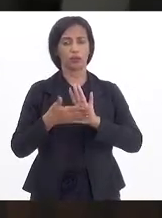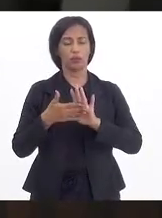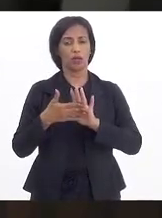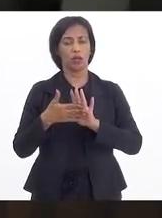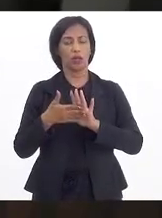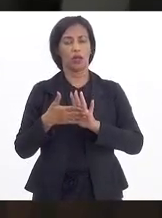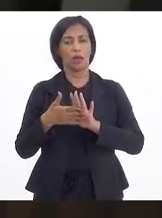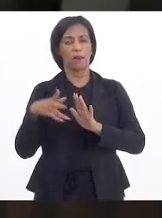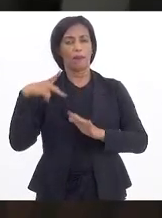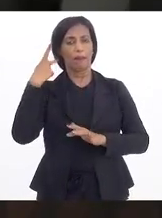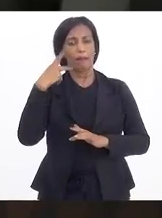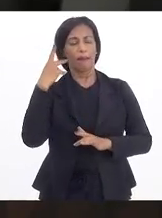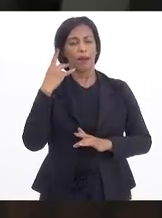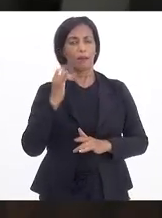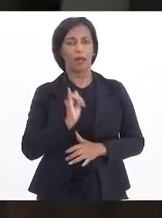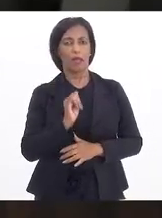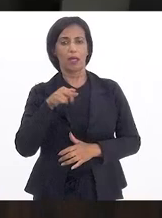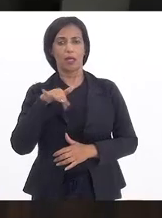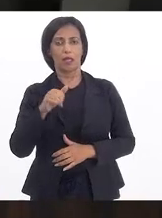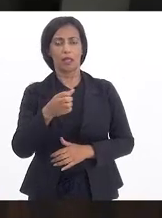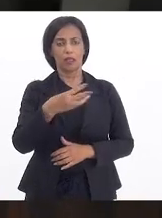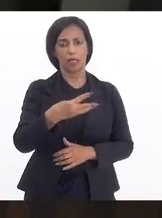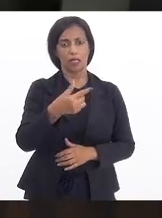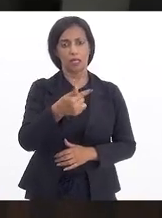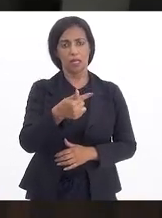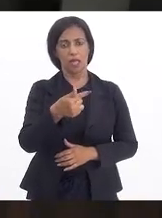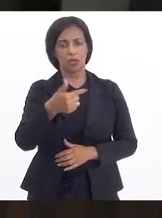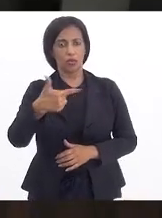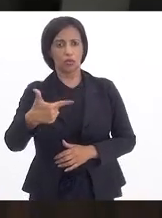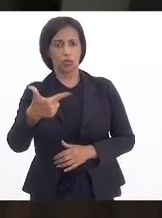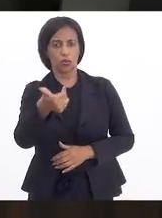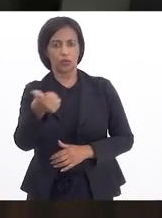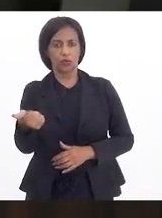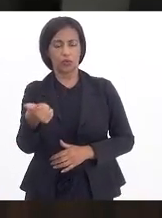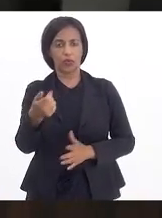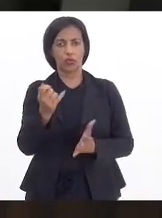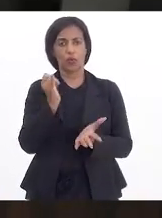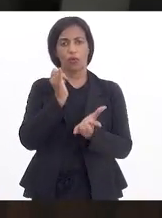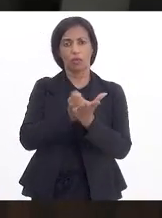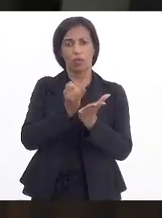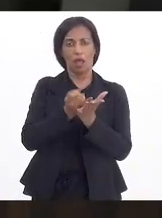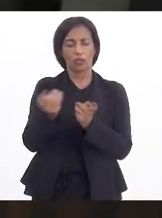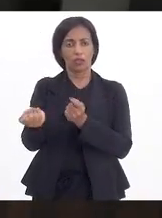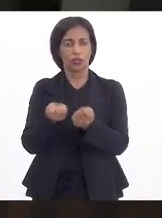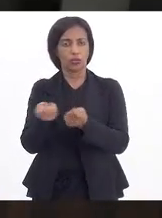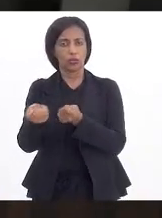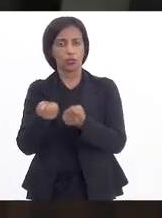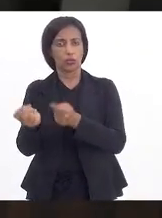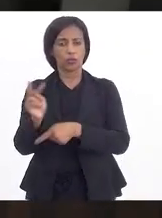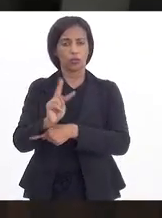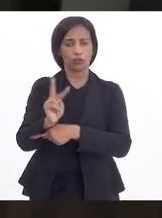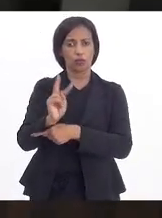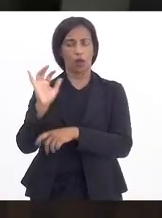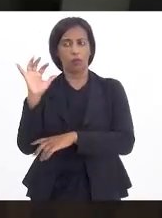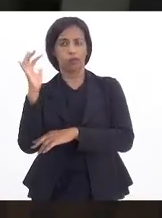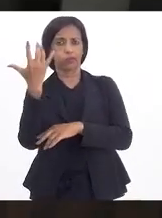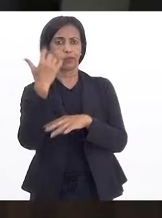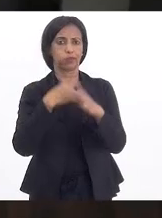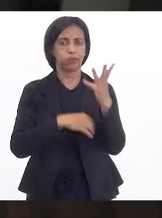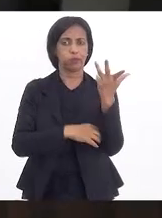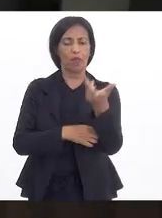parlamentar de inquérito instituída pela resolução 372 21 institui a taxa de controle monitoramento e fiscalização ambiental